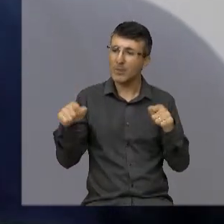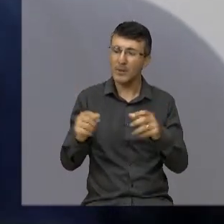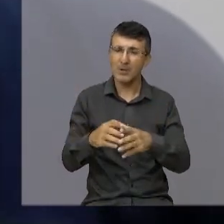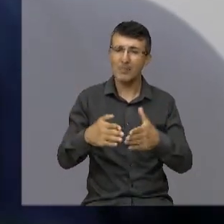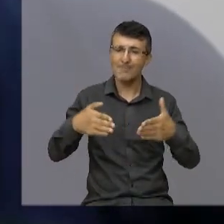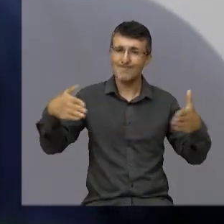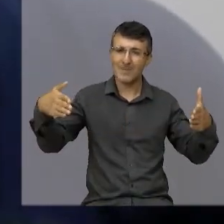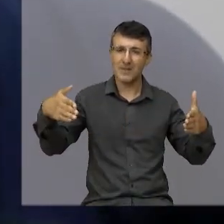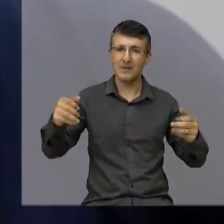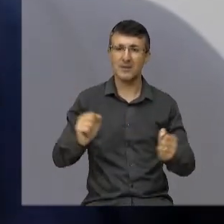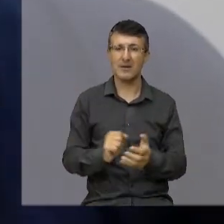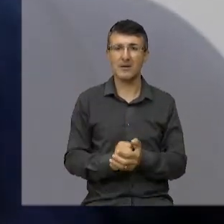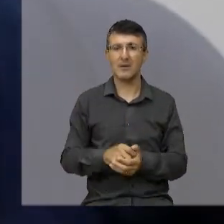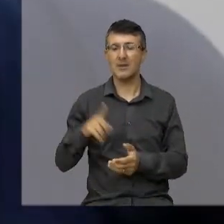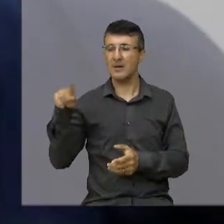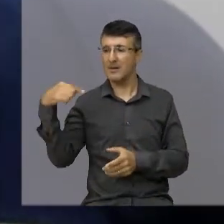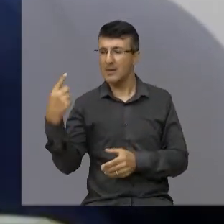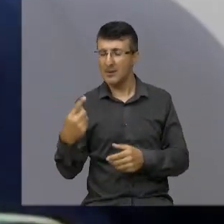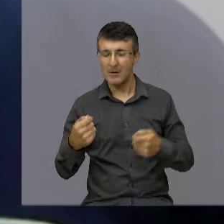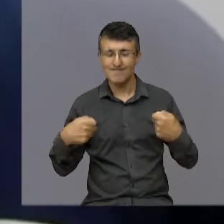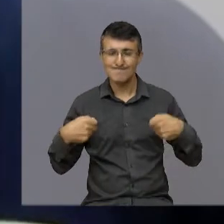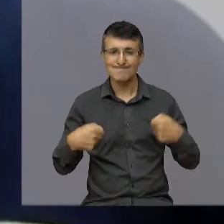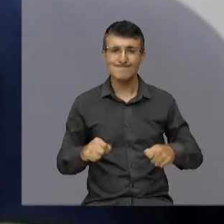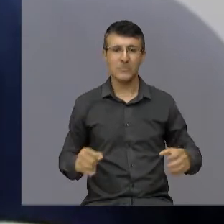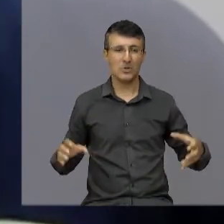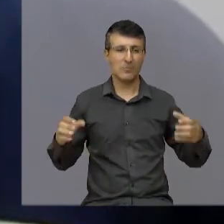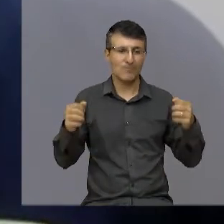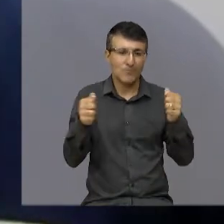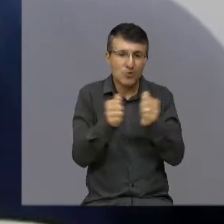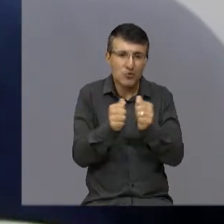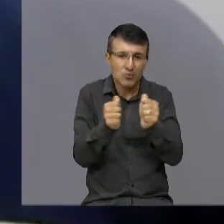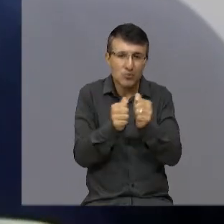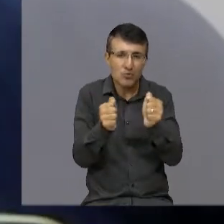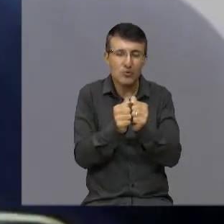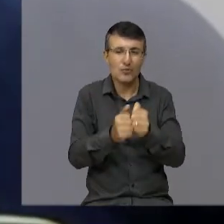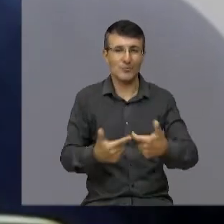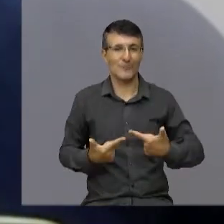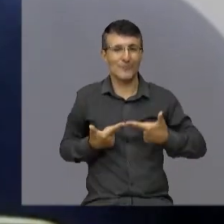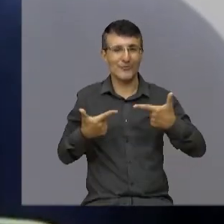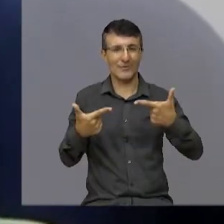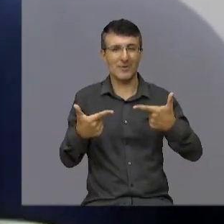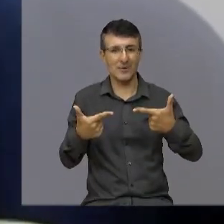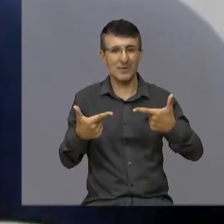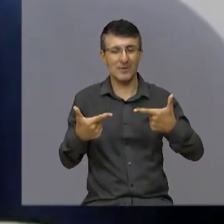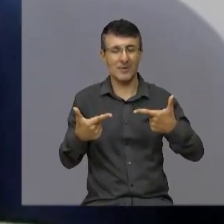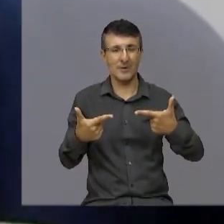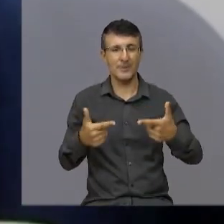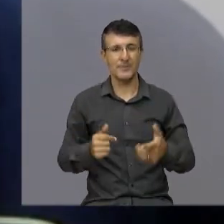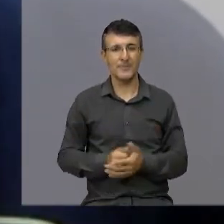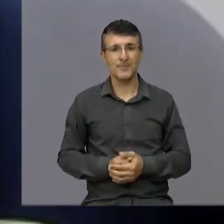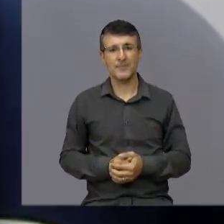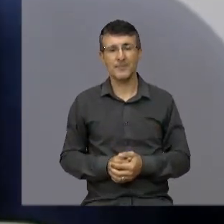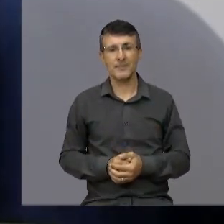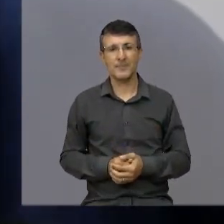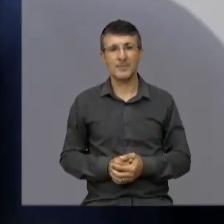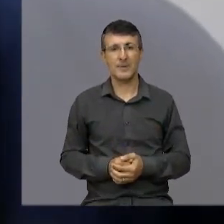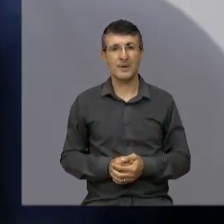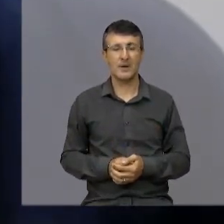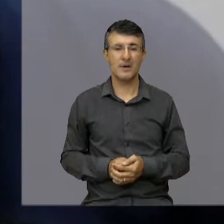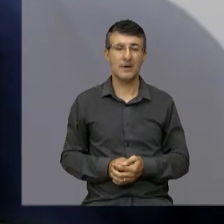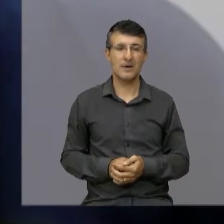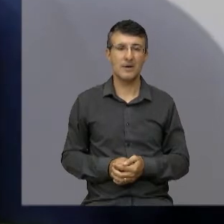nos defender, assim como a doutora falou, né? A gente se defende o tempo todo, mas isso é muito importante. Então, a Guarda